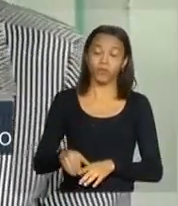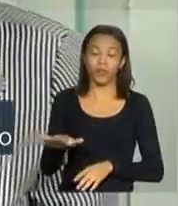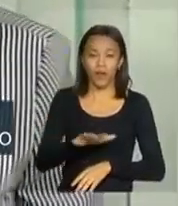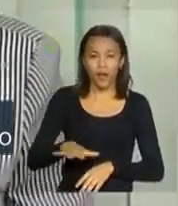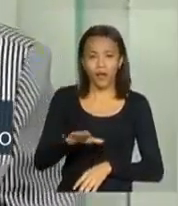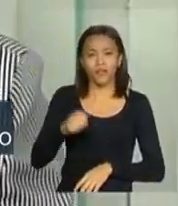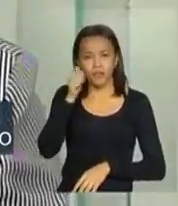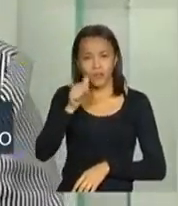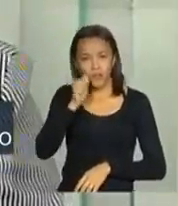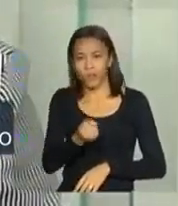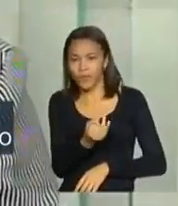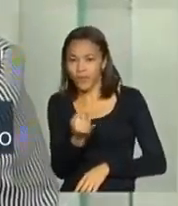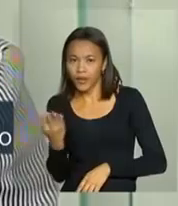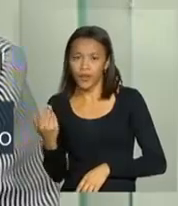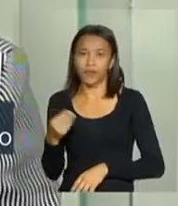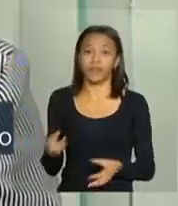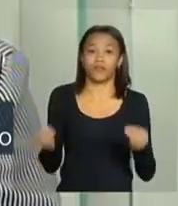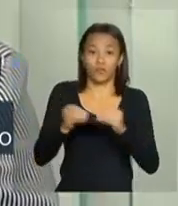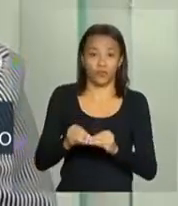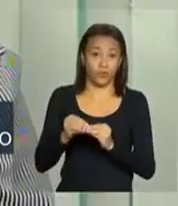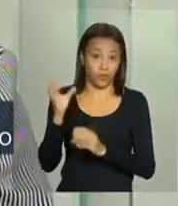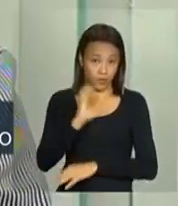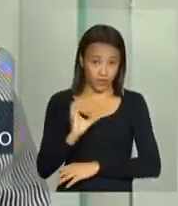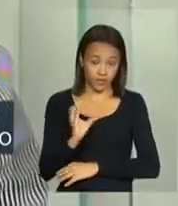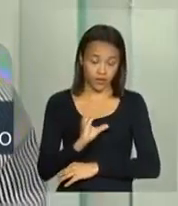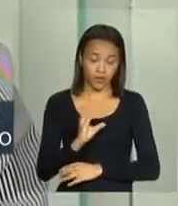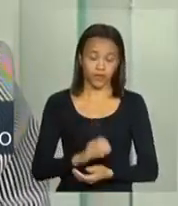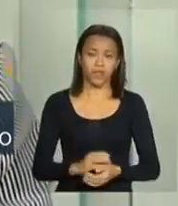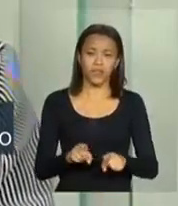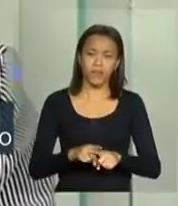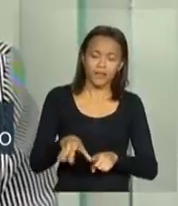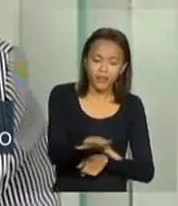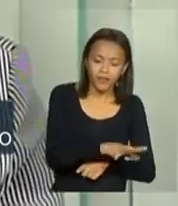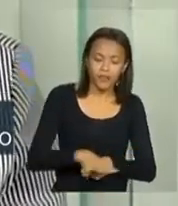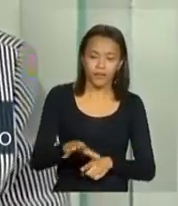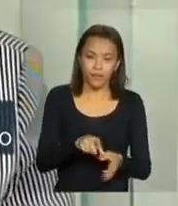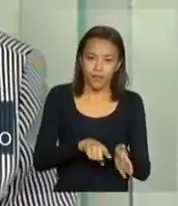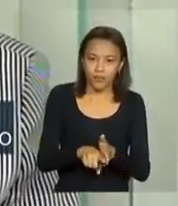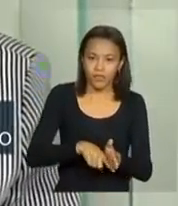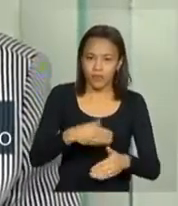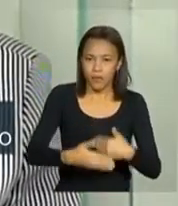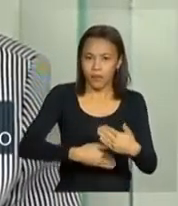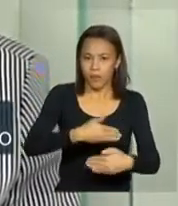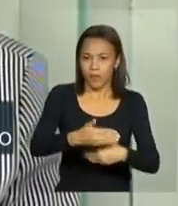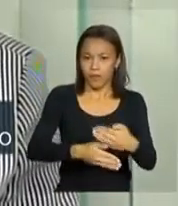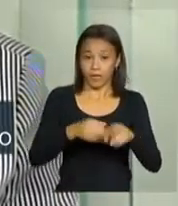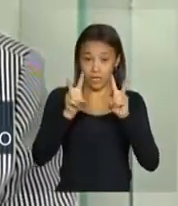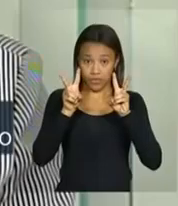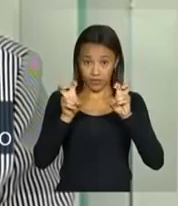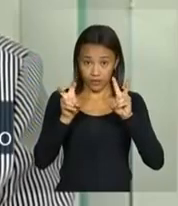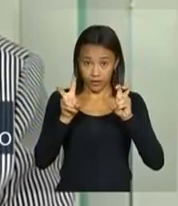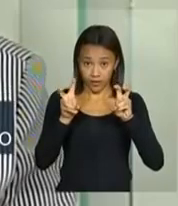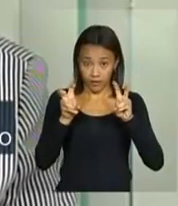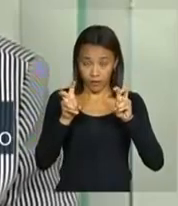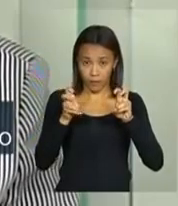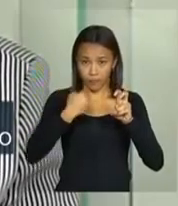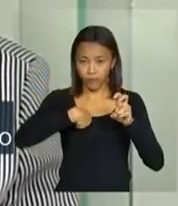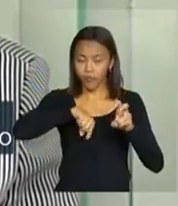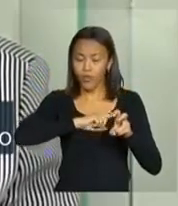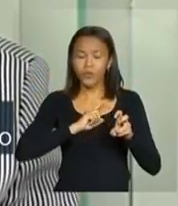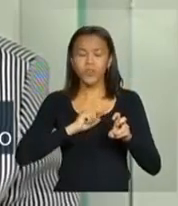O incentivo a esta linha de pesquisa, além da produção de novos conhecimentos sobre este campo temático, também espera chamar